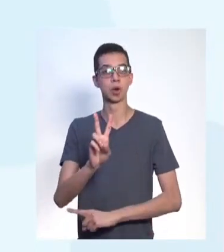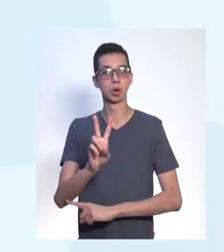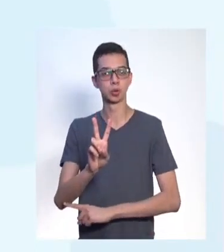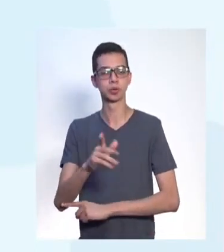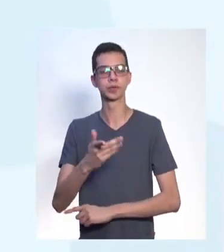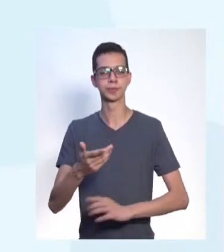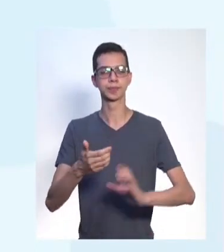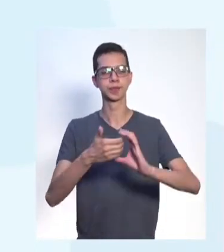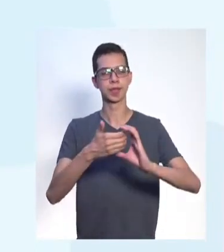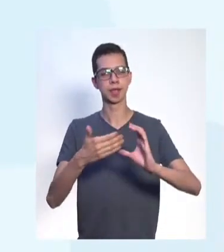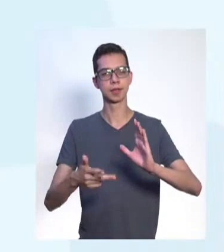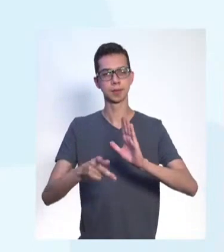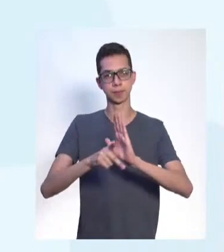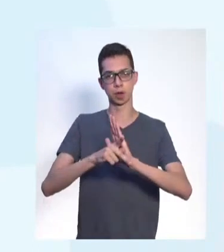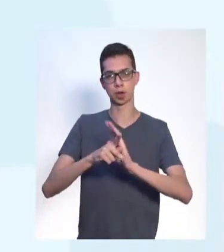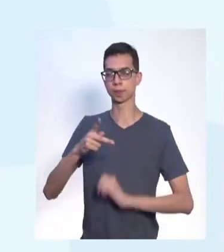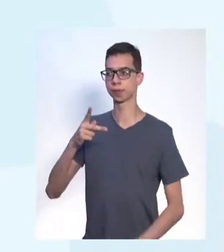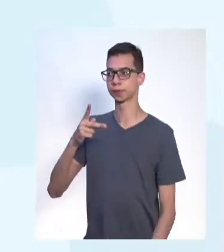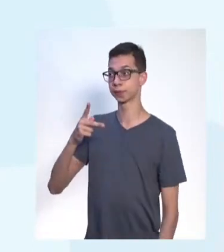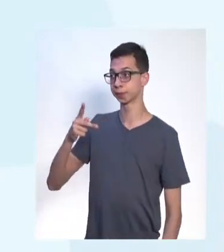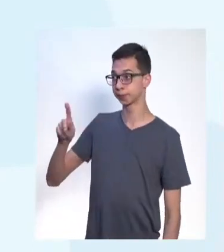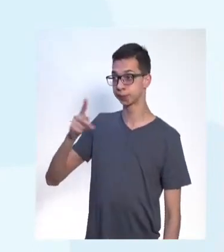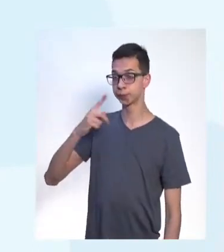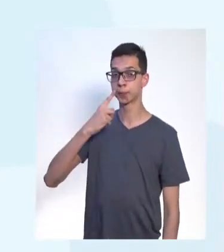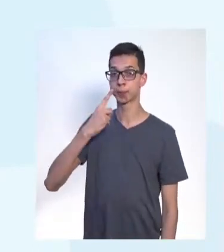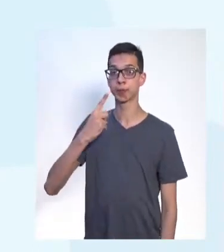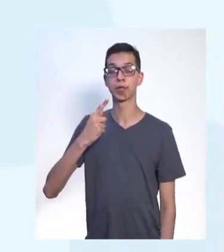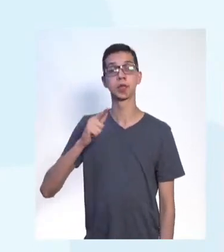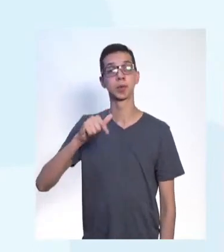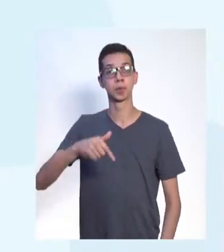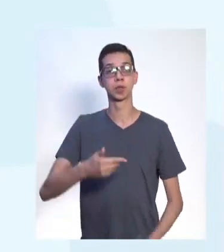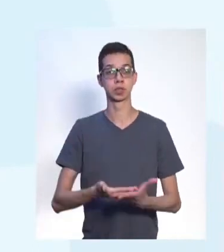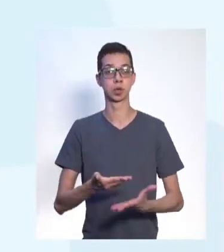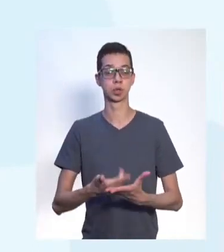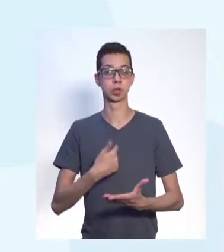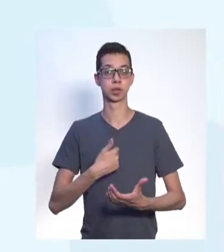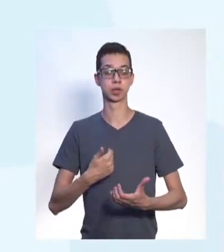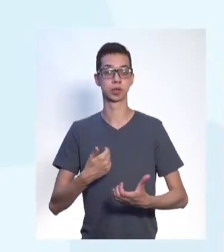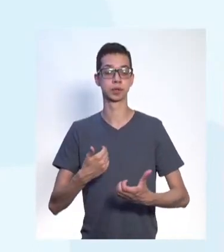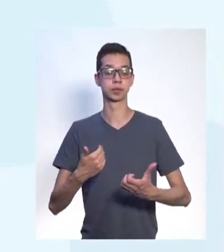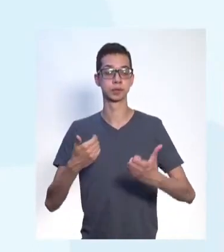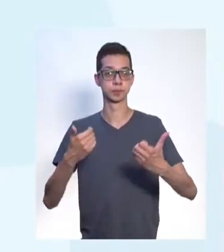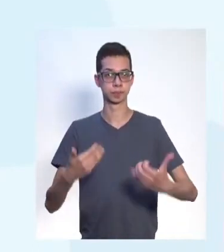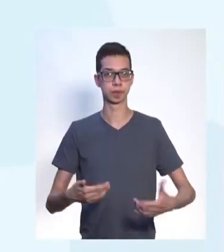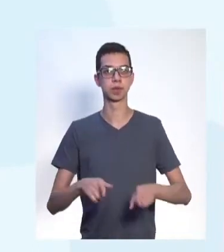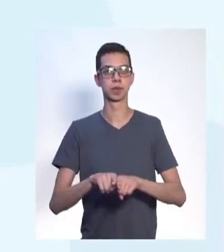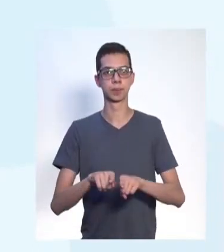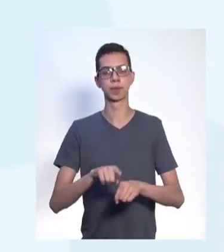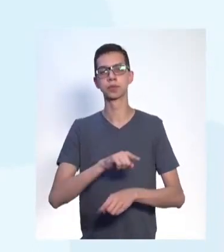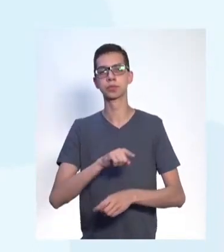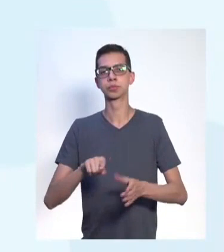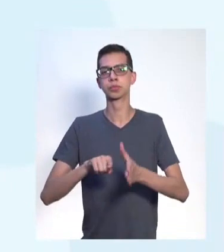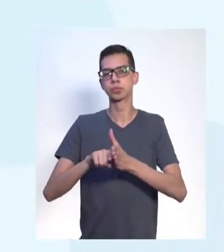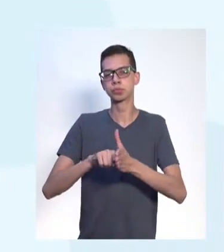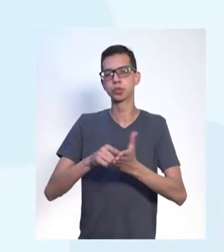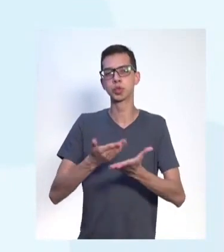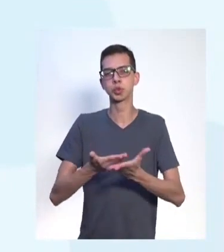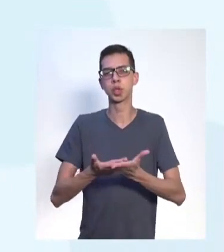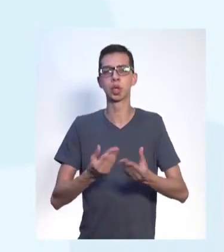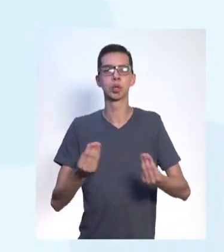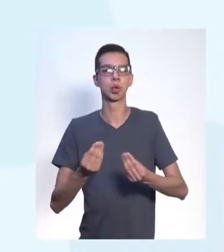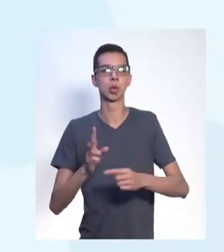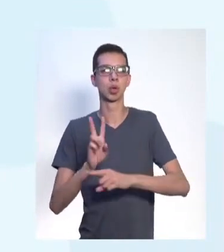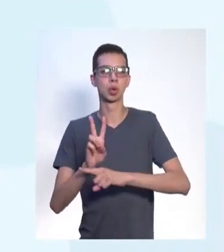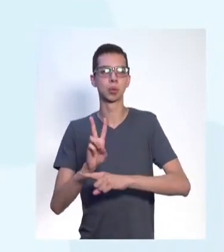características próprias, né, que é o que depois aí numa outra aula a gente pode estar estudando sobre a questão da conservação